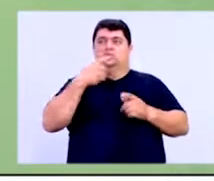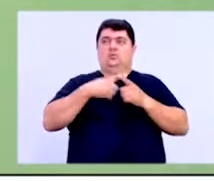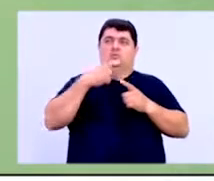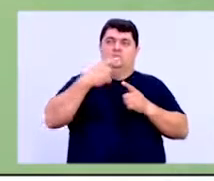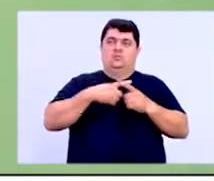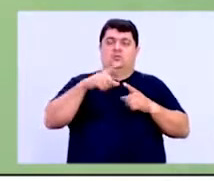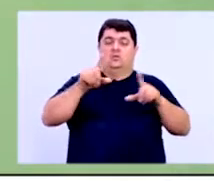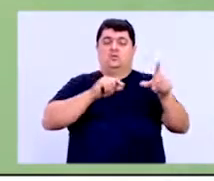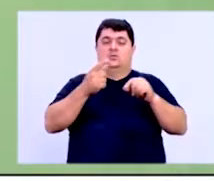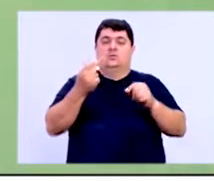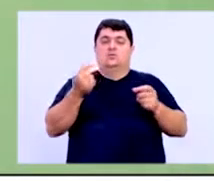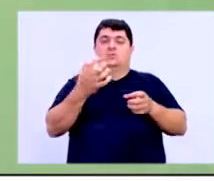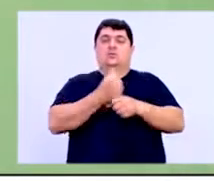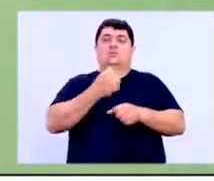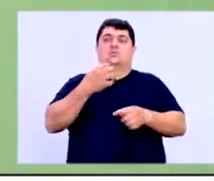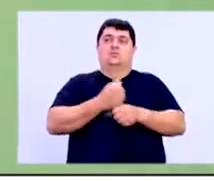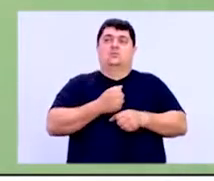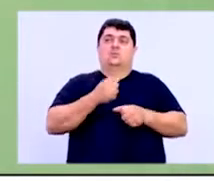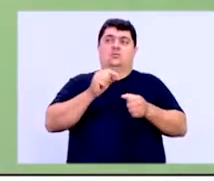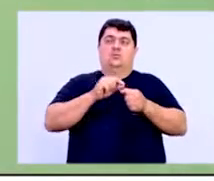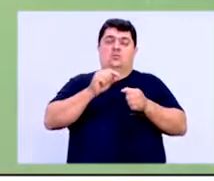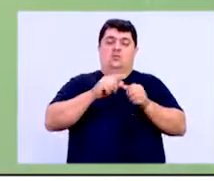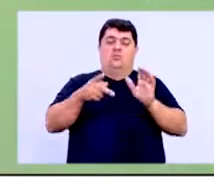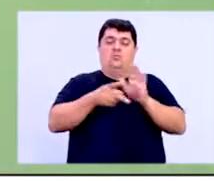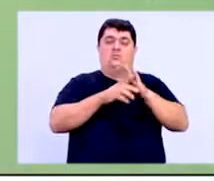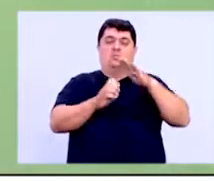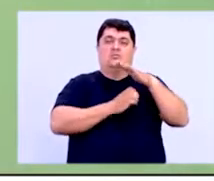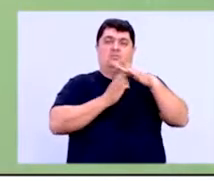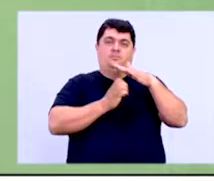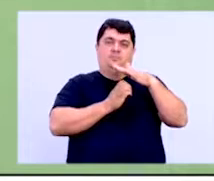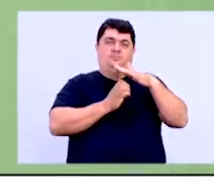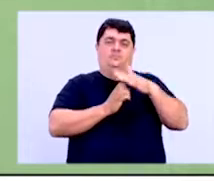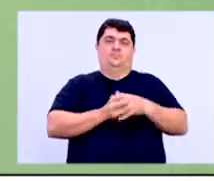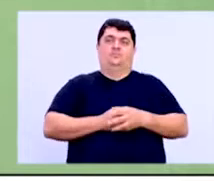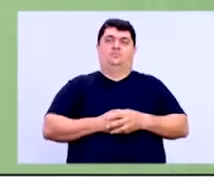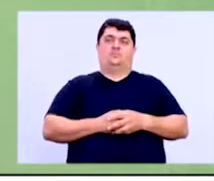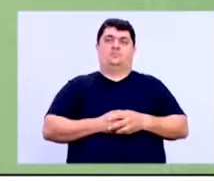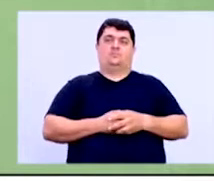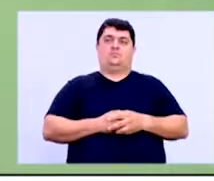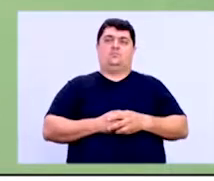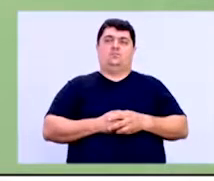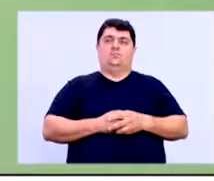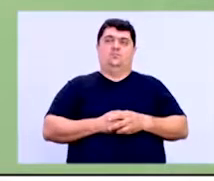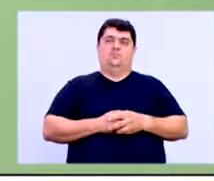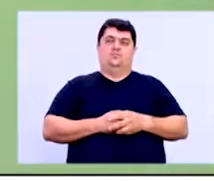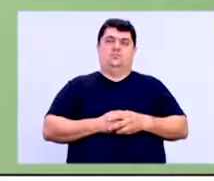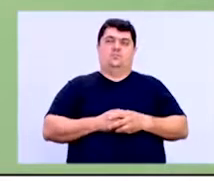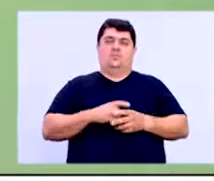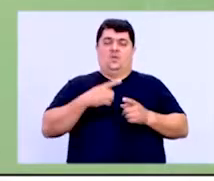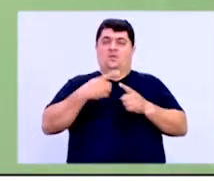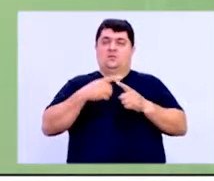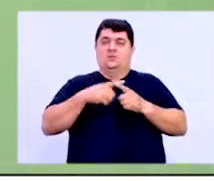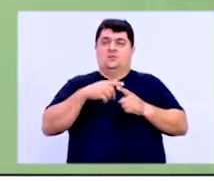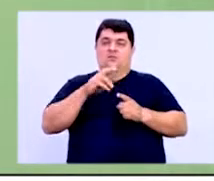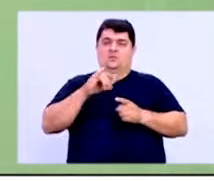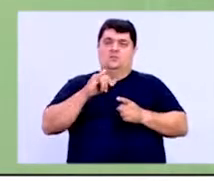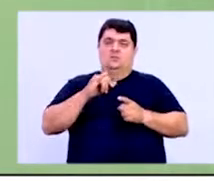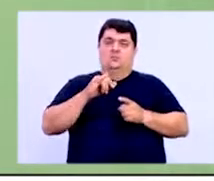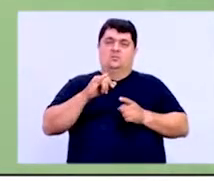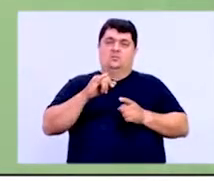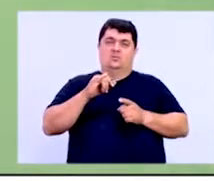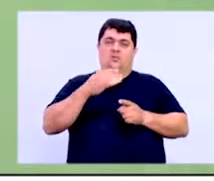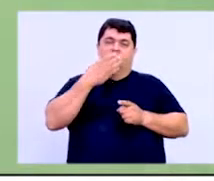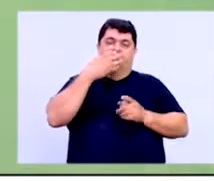de preços dos produtos fabricados pela empresa. Exatamente, o mais simples nesse módulo de